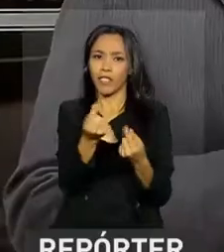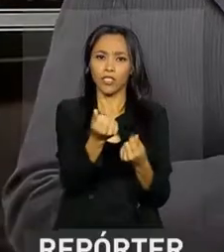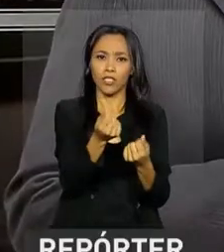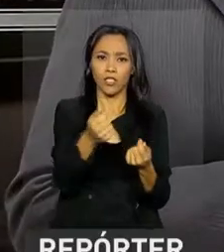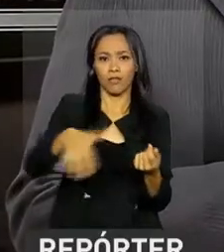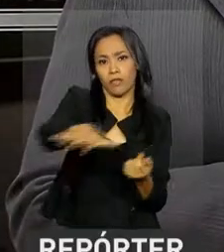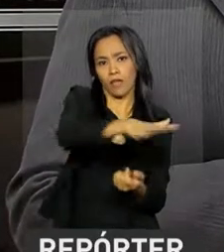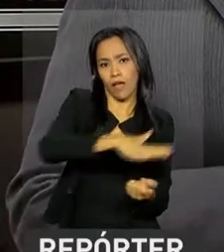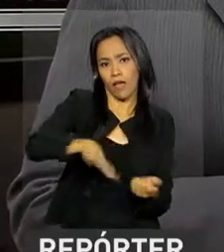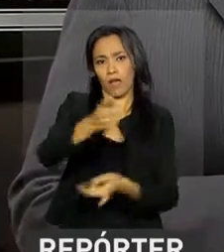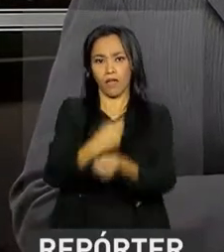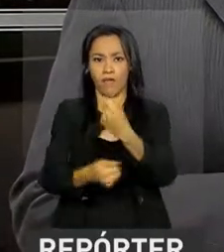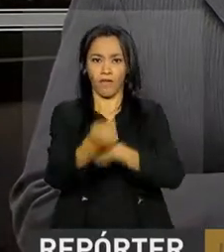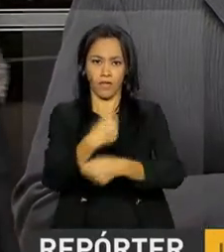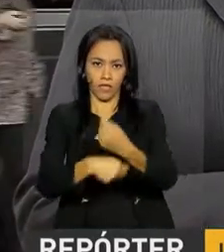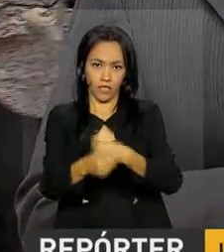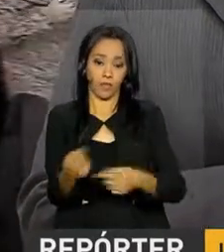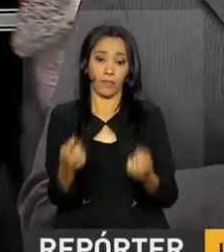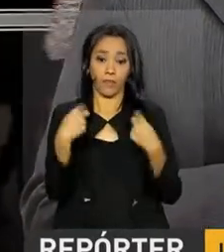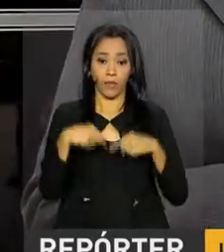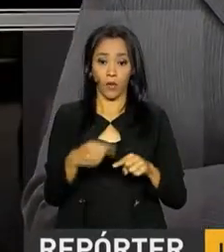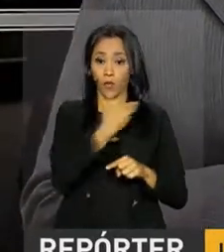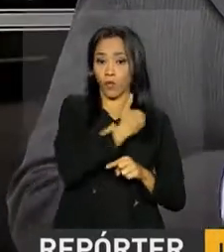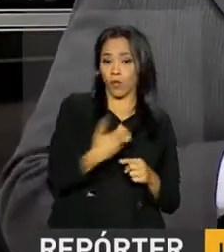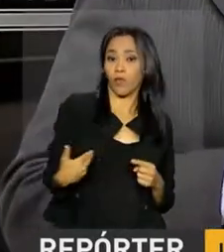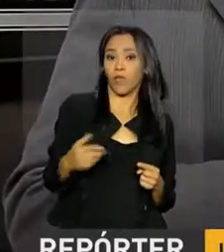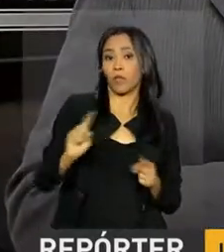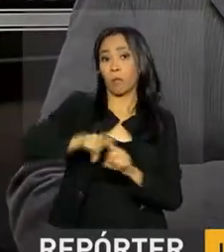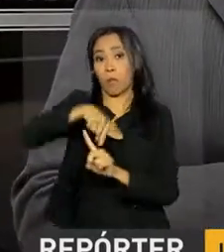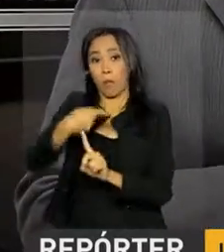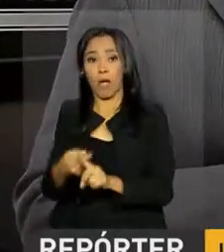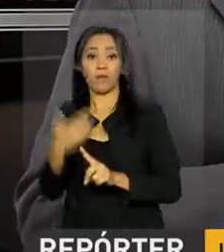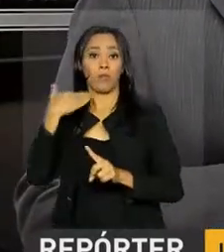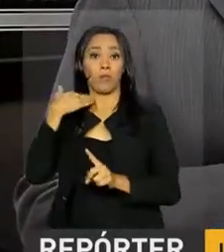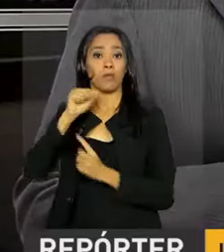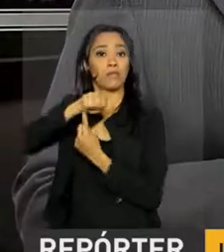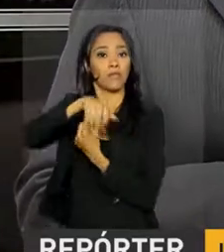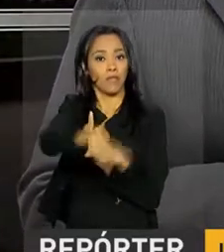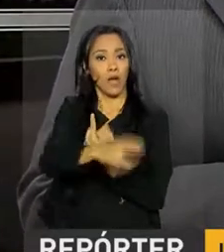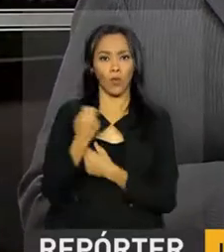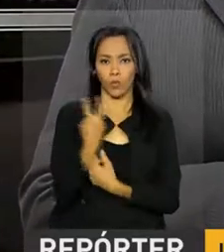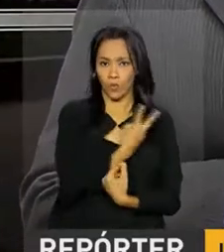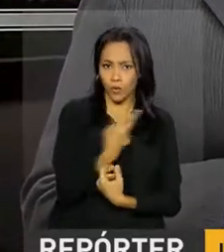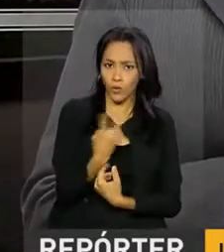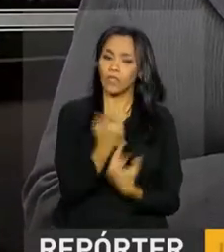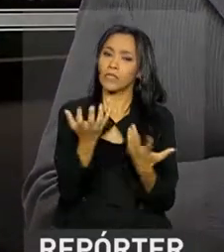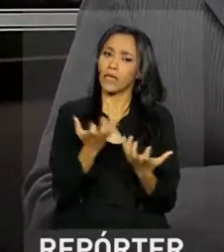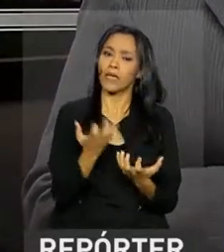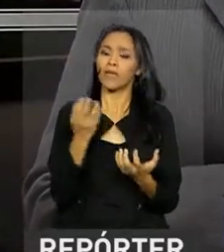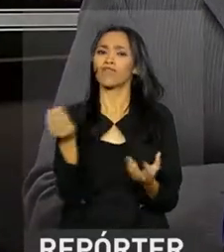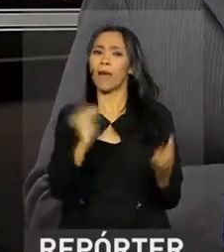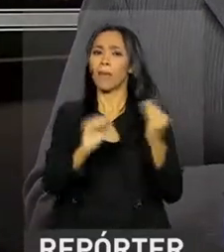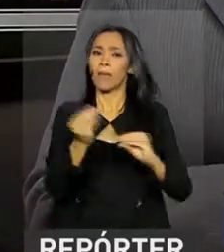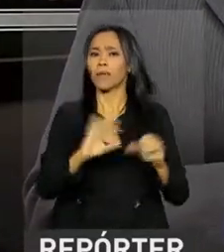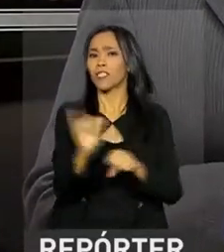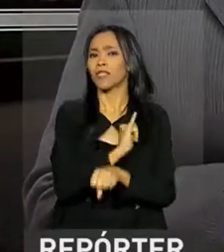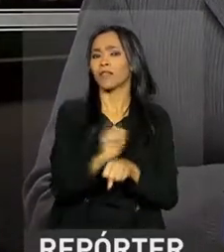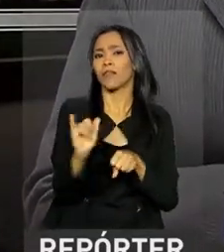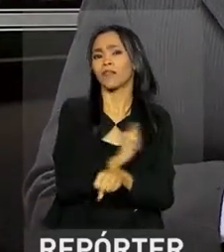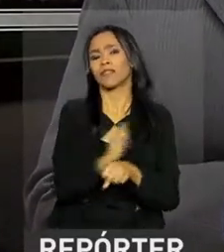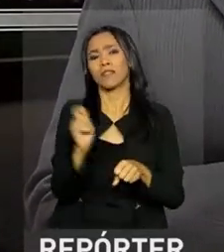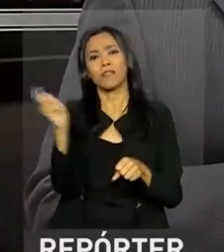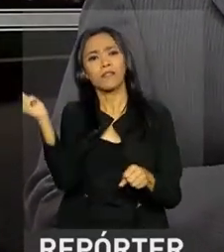financeiro. O governo e o Banco Central esperam que, entre outros benefícios, a medida dê mais previsibilidade para